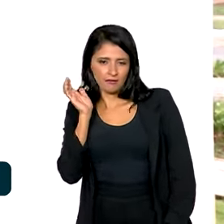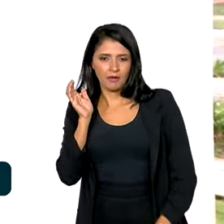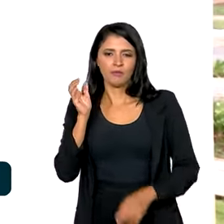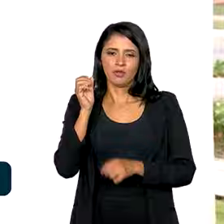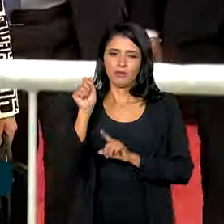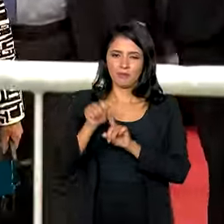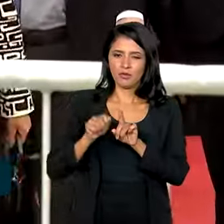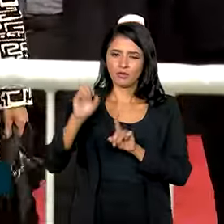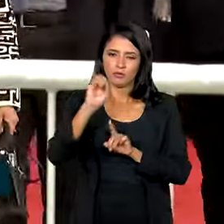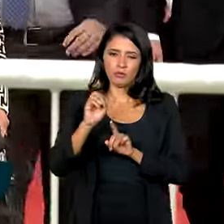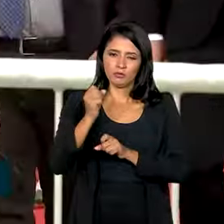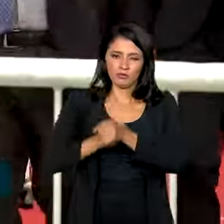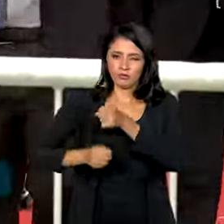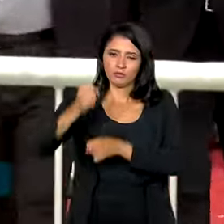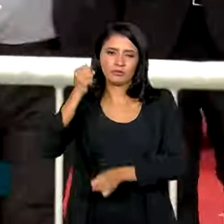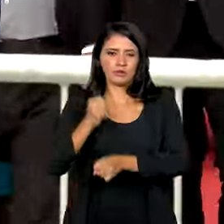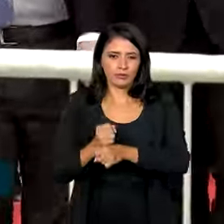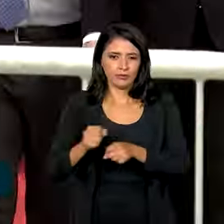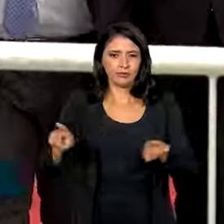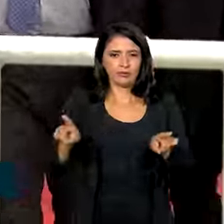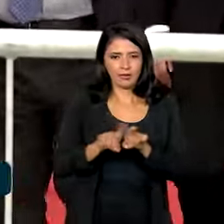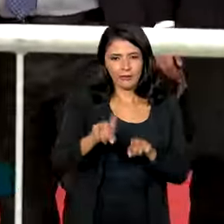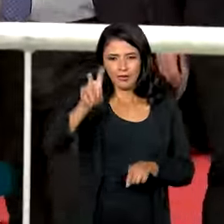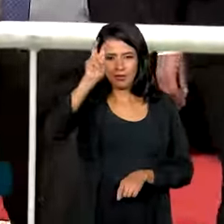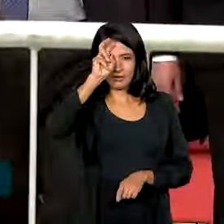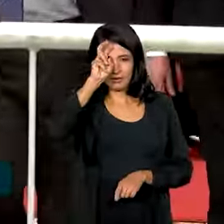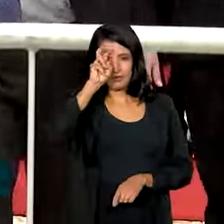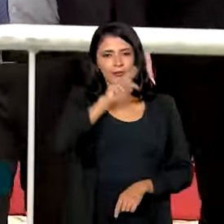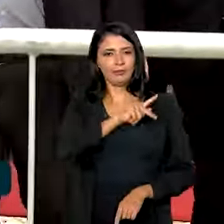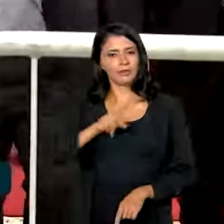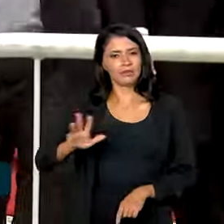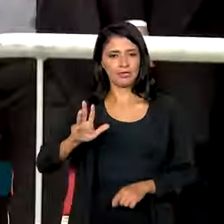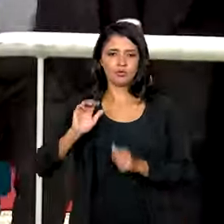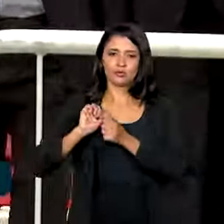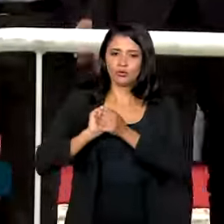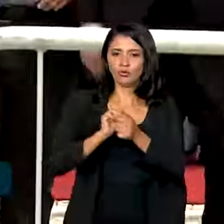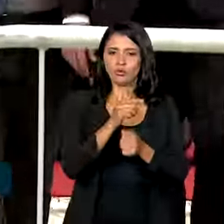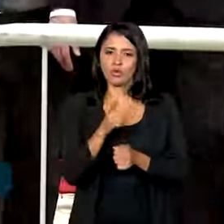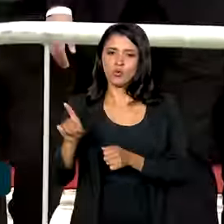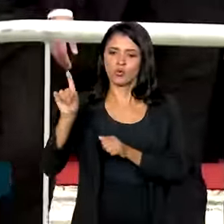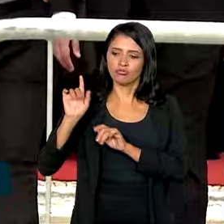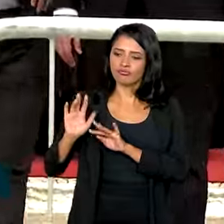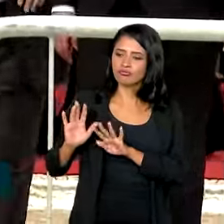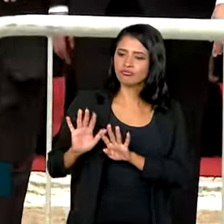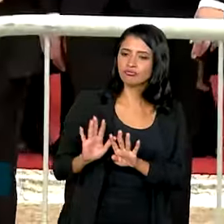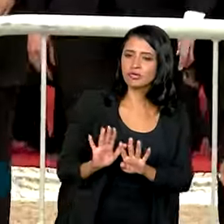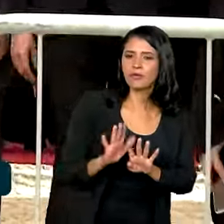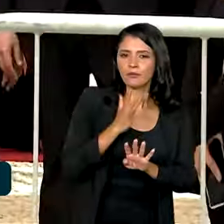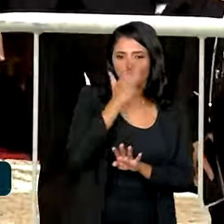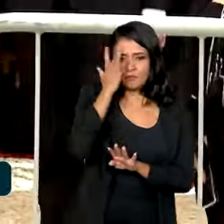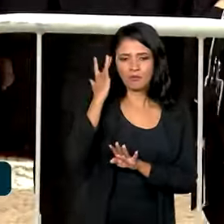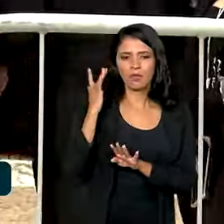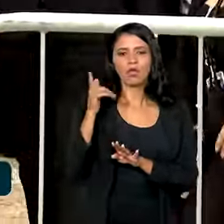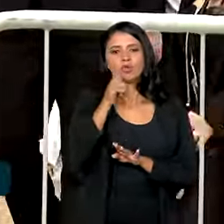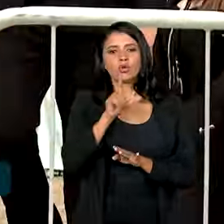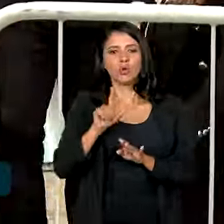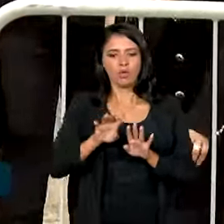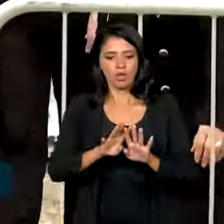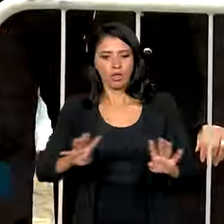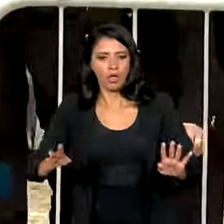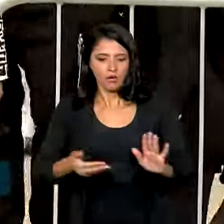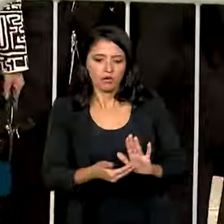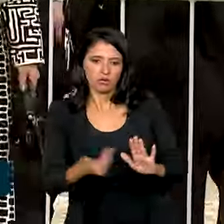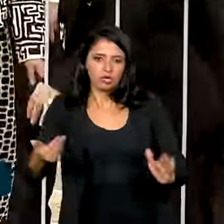ano passado. Também nesta quinta-feira, o presidente Lula, acompanhado das demais autoridades, retirou o restante